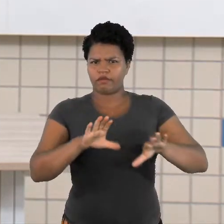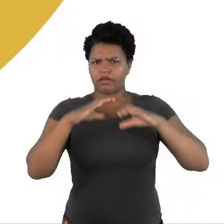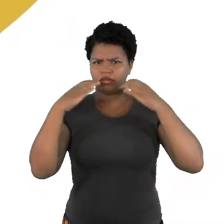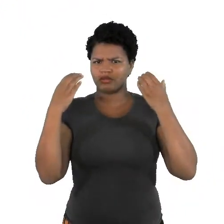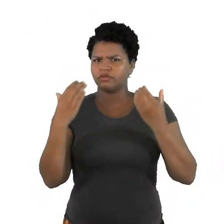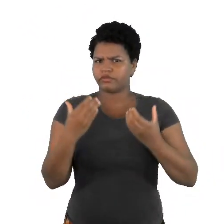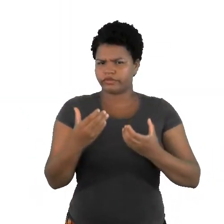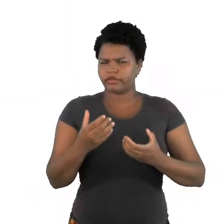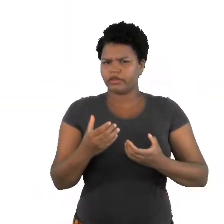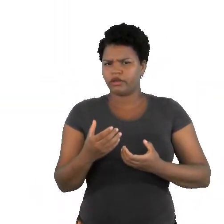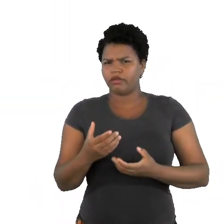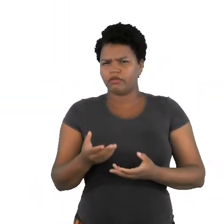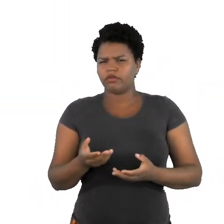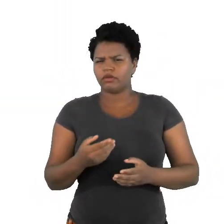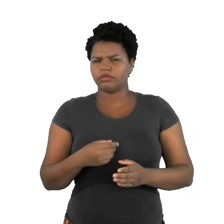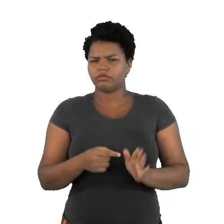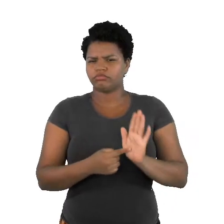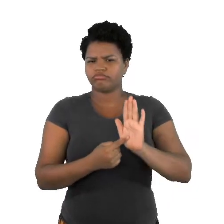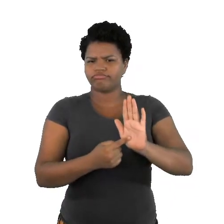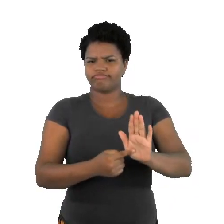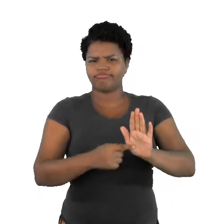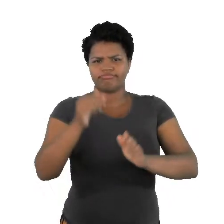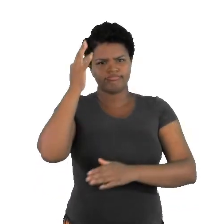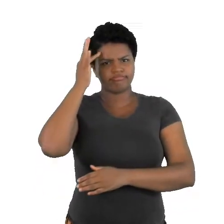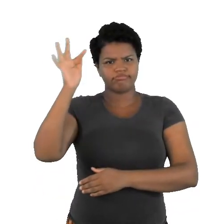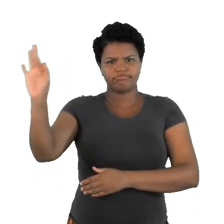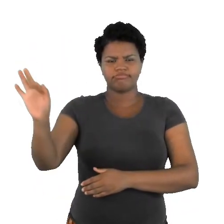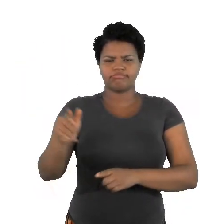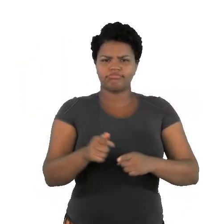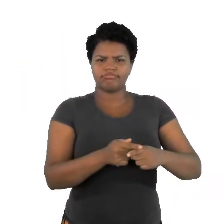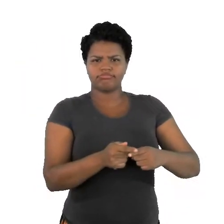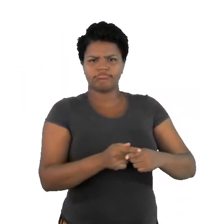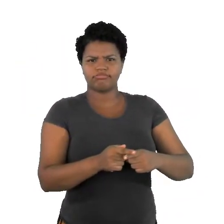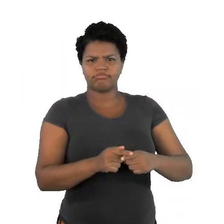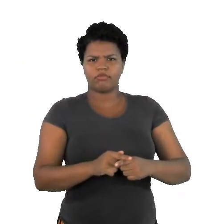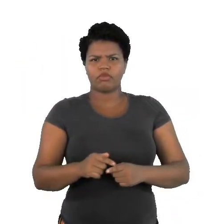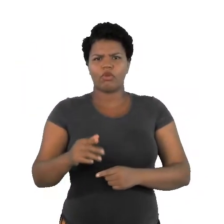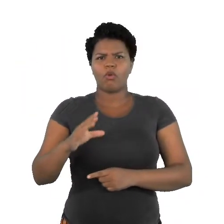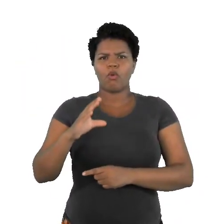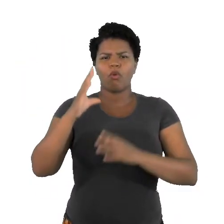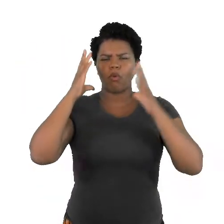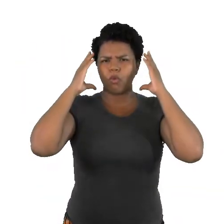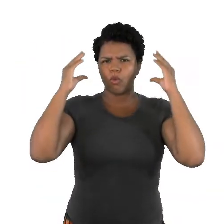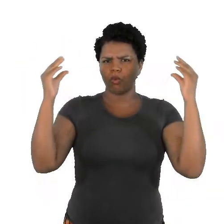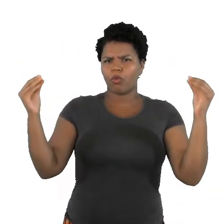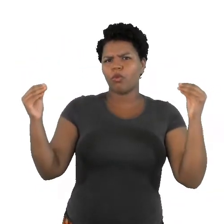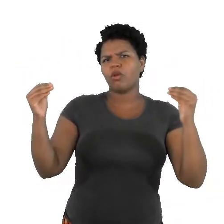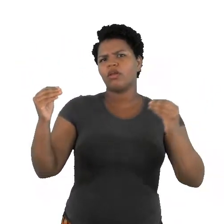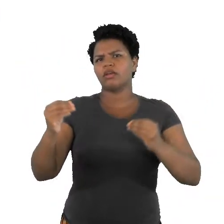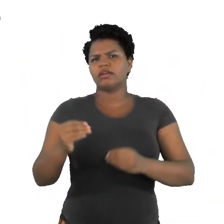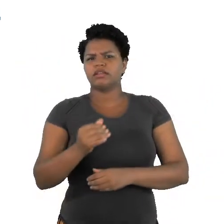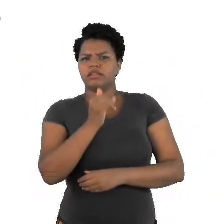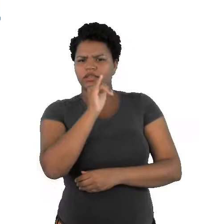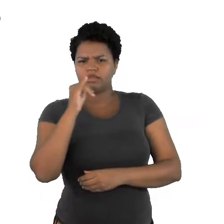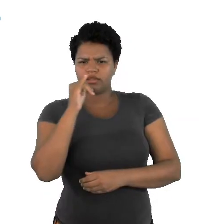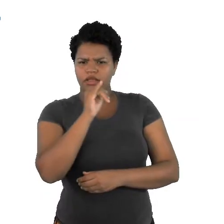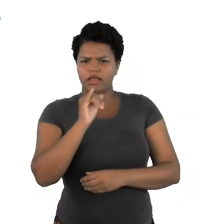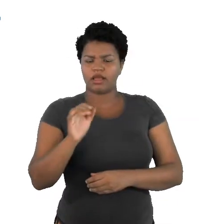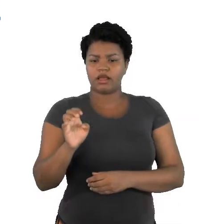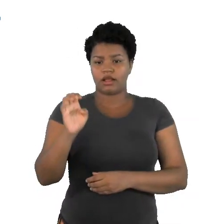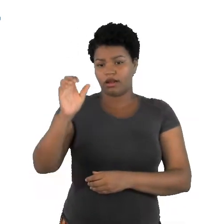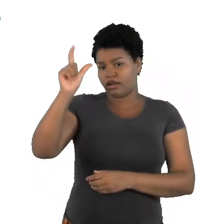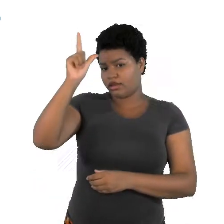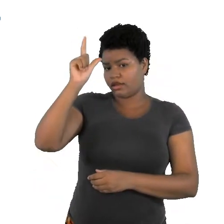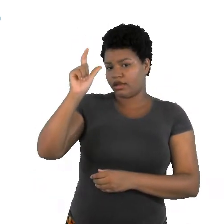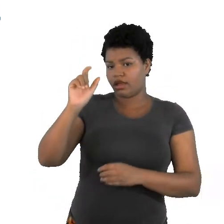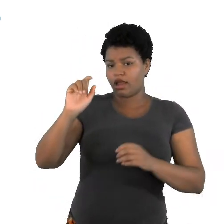exploração. Vamos destacar França, Inglaterra, Holanda, Itália, Espanha, Alemanha, Bélgica